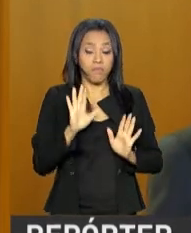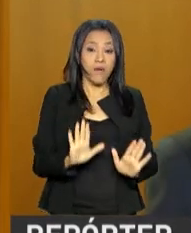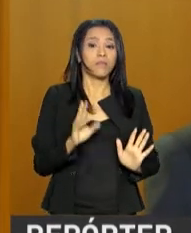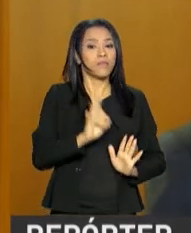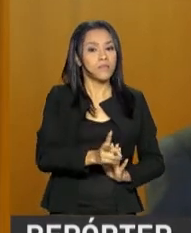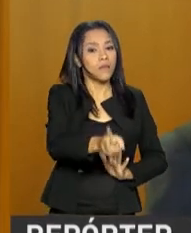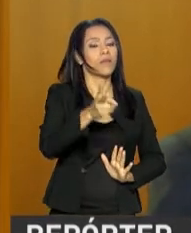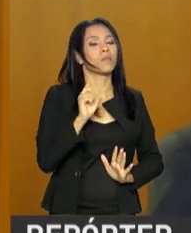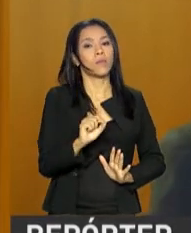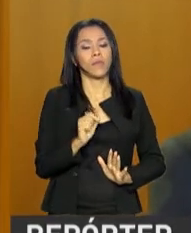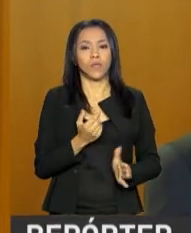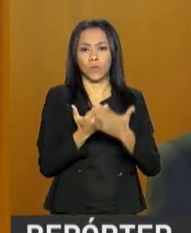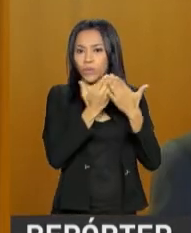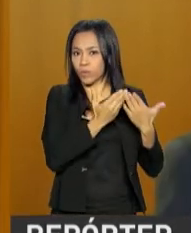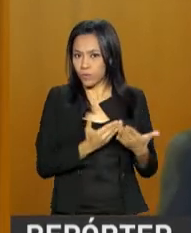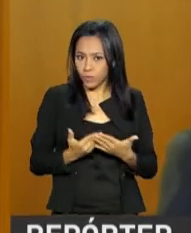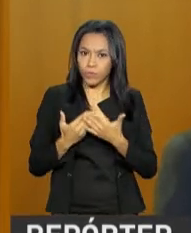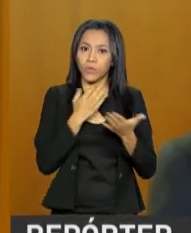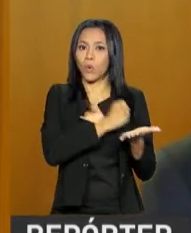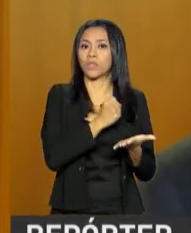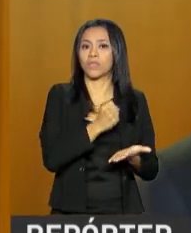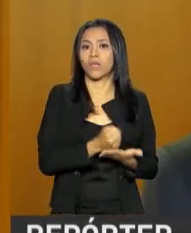consonância com os estudos é é contratado pelo bem de s